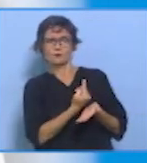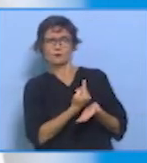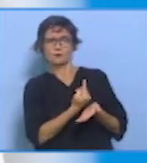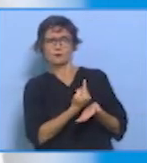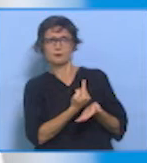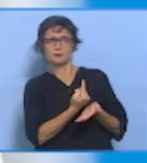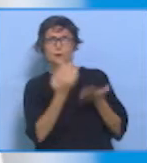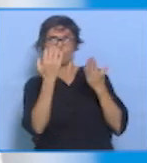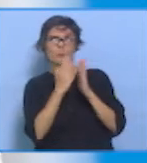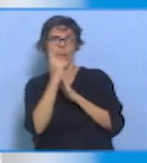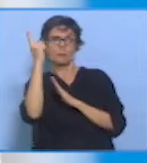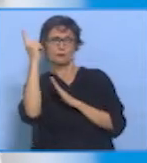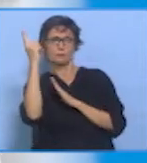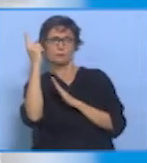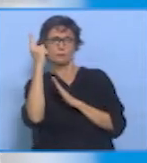E disse ao homem: